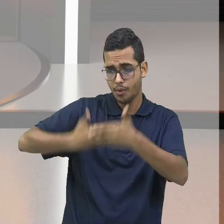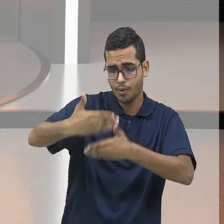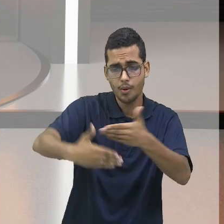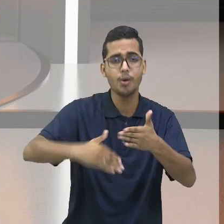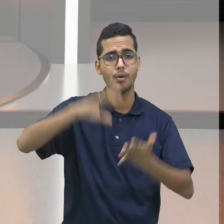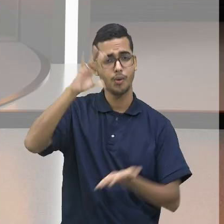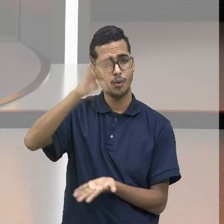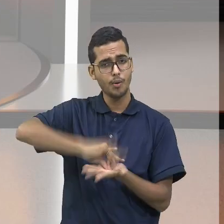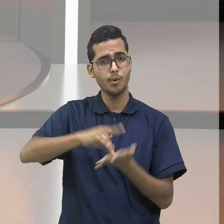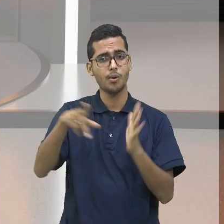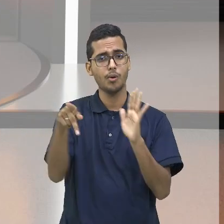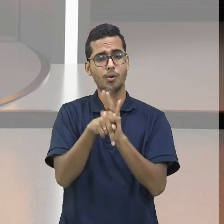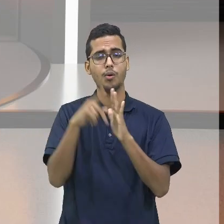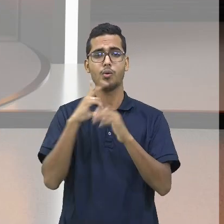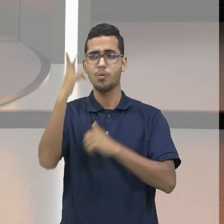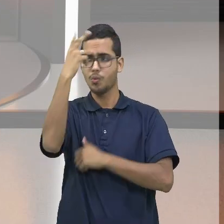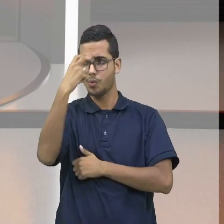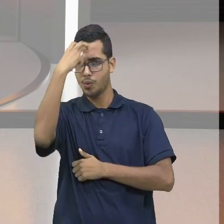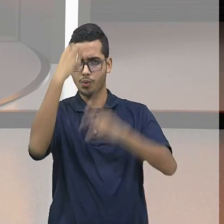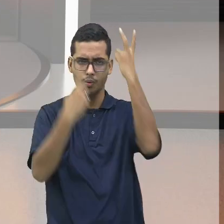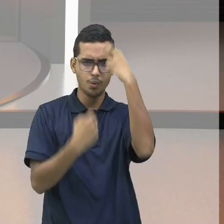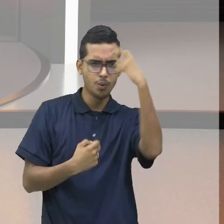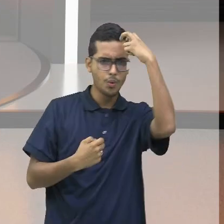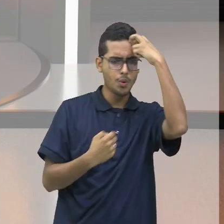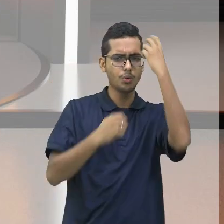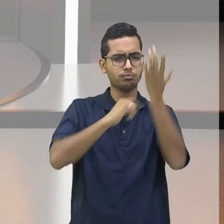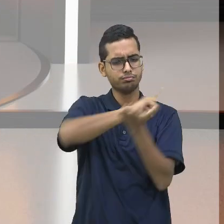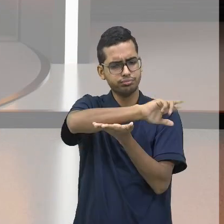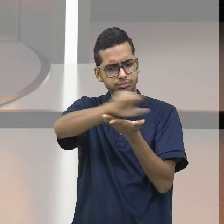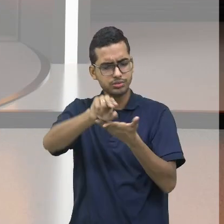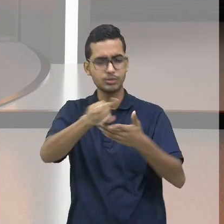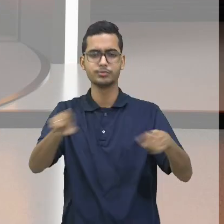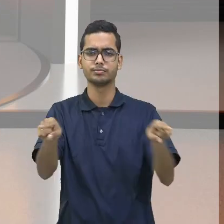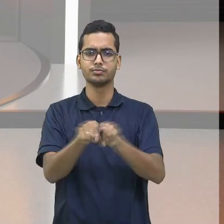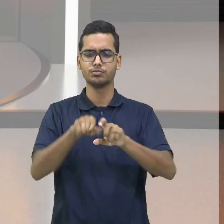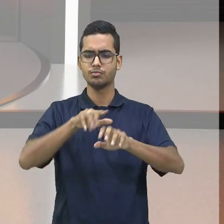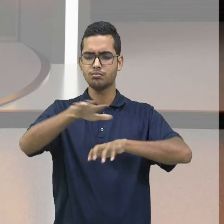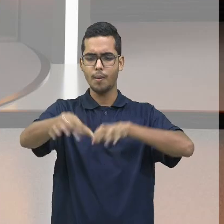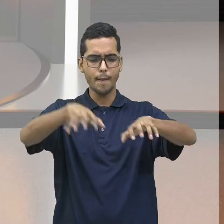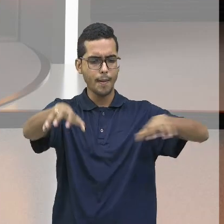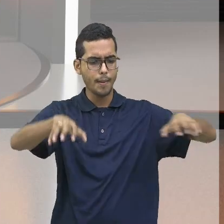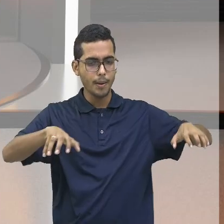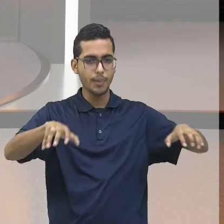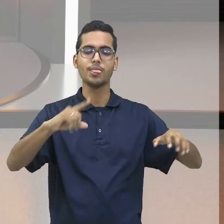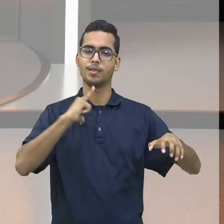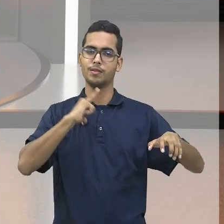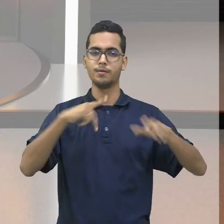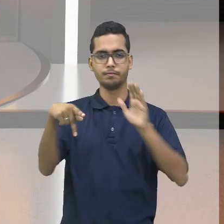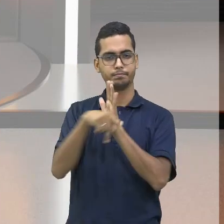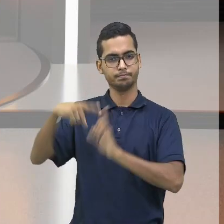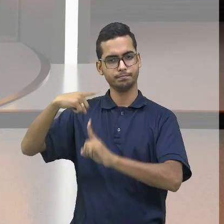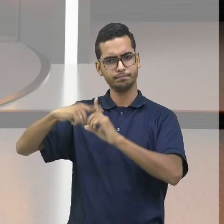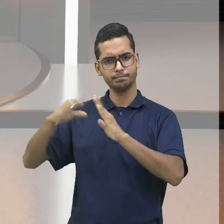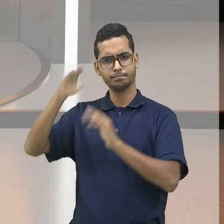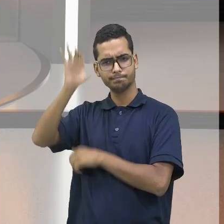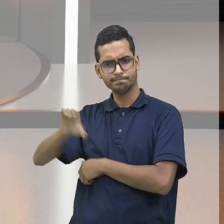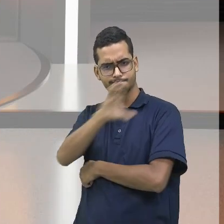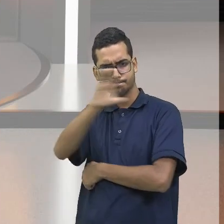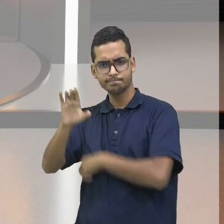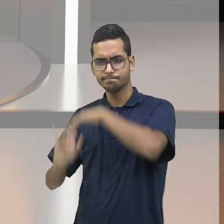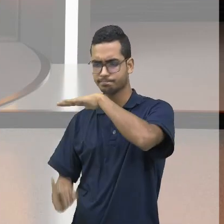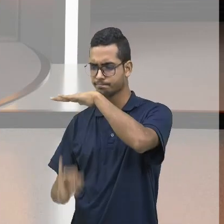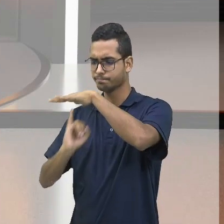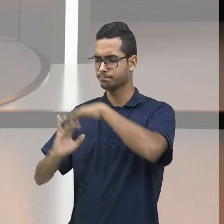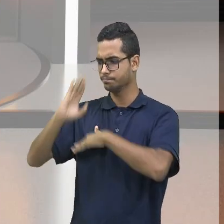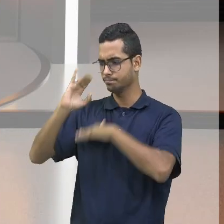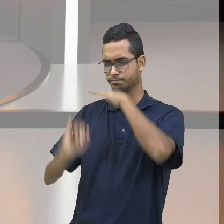afloramento cultural em diferentes regiões, né? Embora você tivesse a Igreja Católica como essa